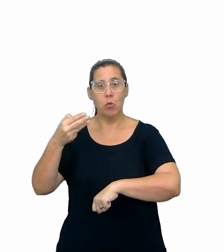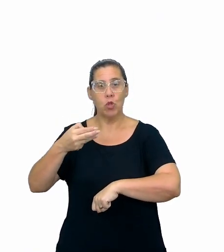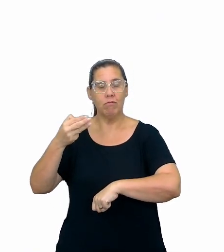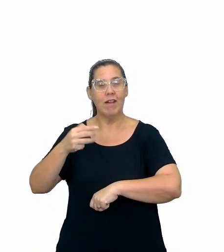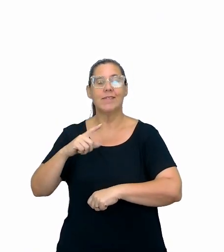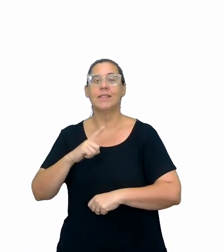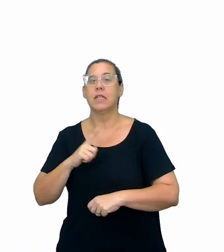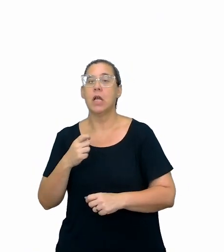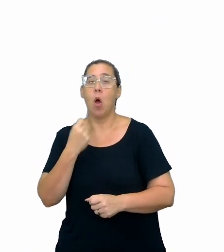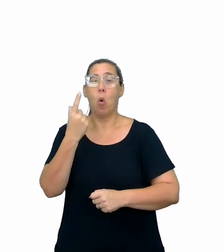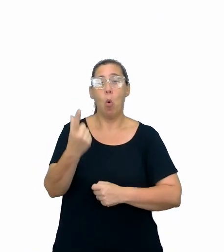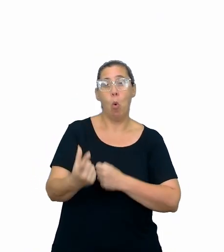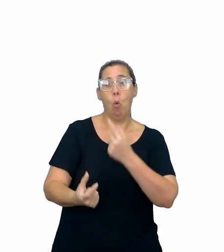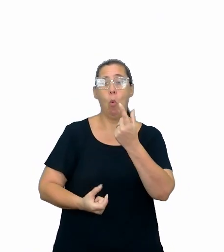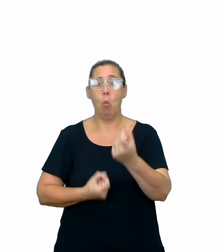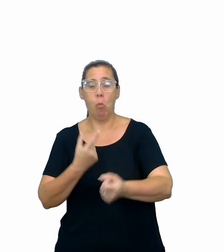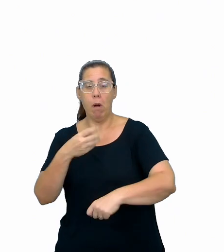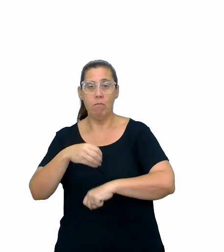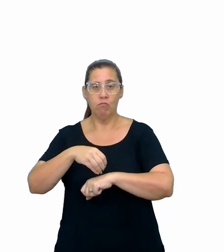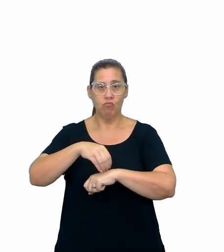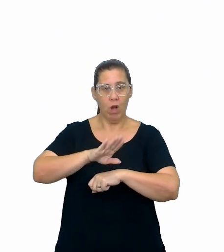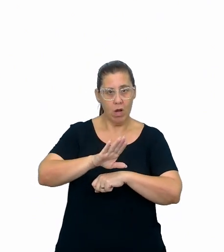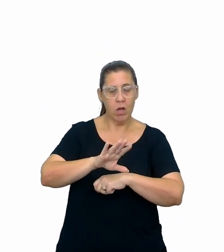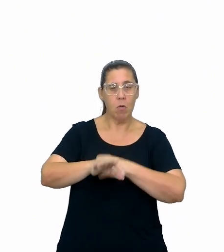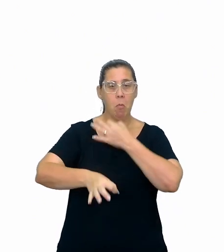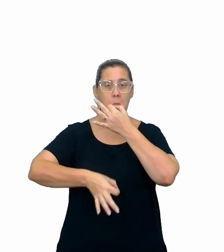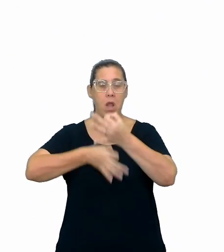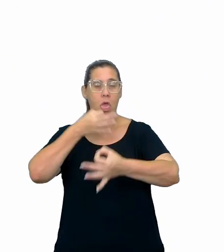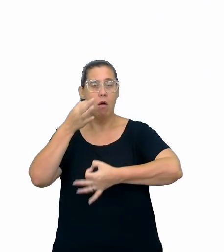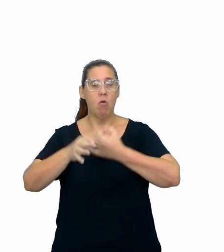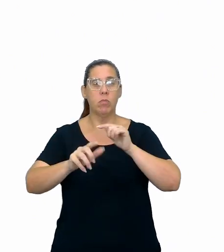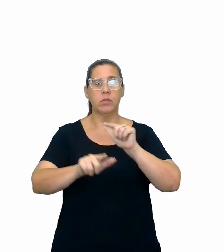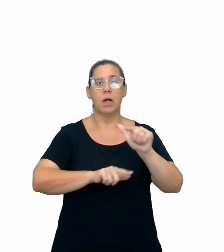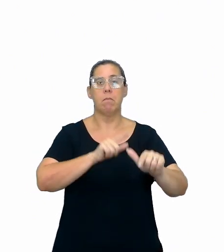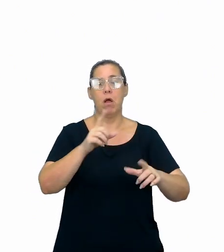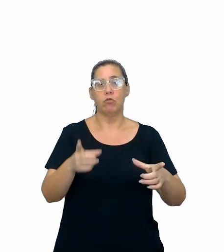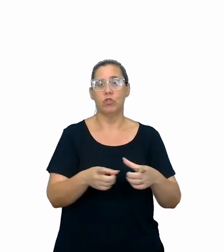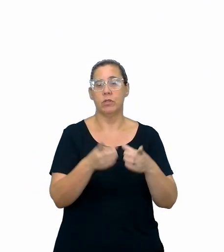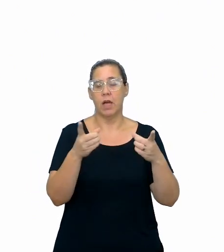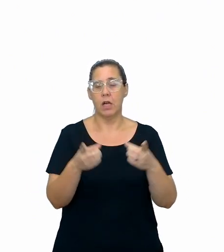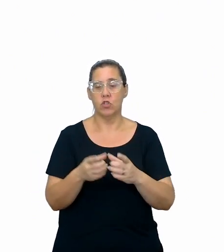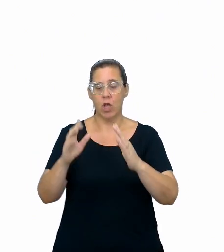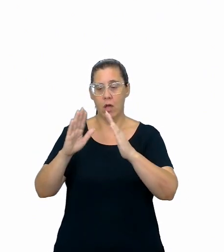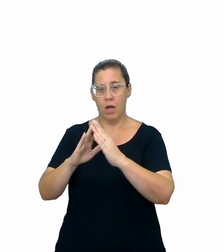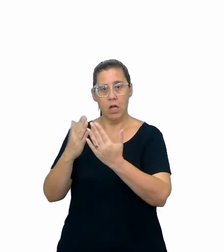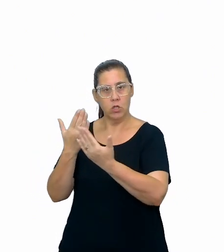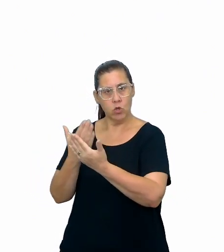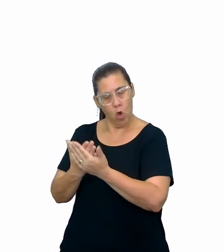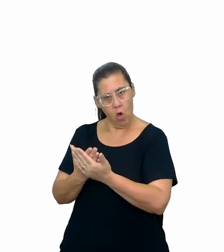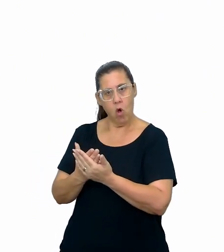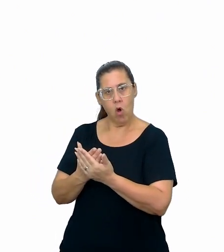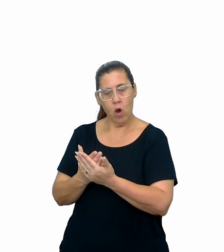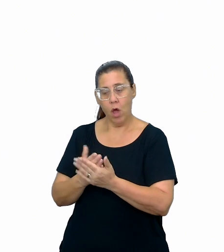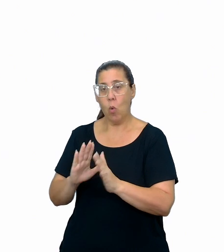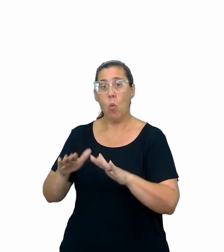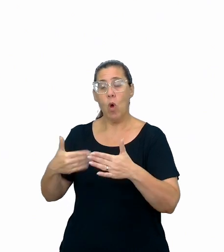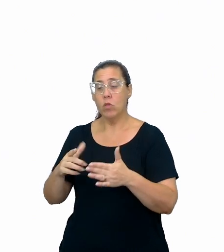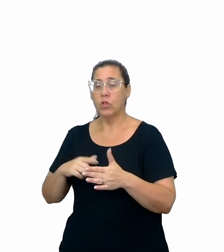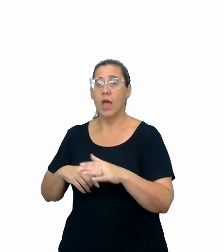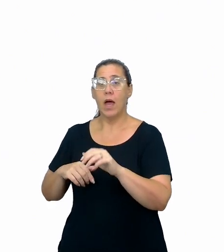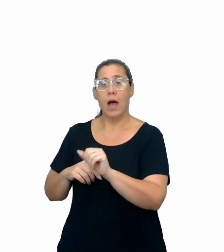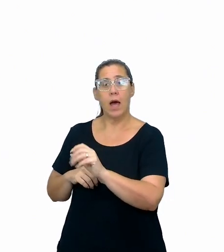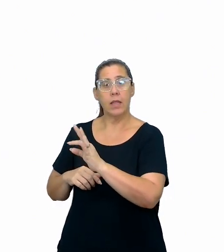momento, nós teremos algumas sugestões para o trabalho didático na escola durante a TPC